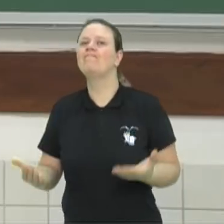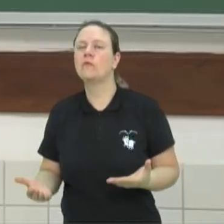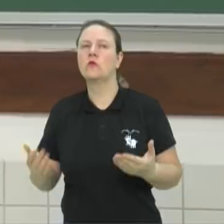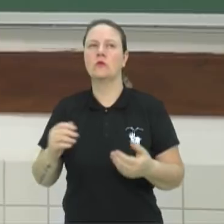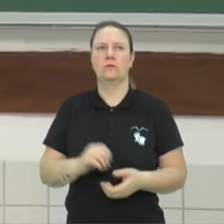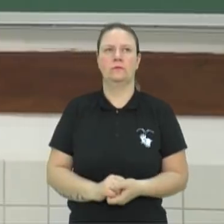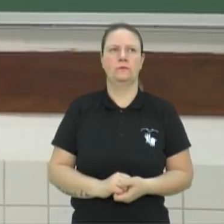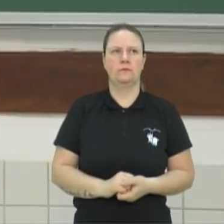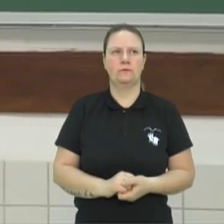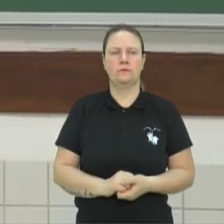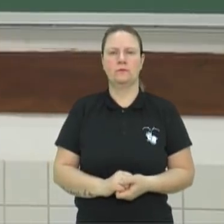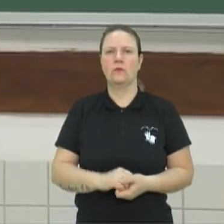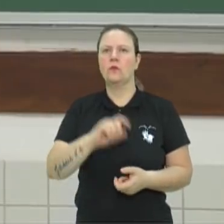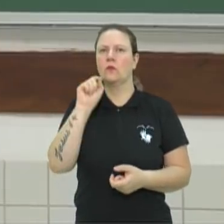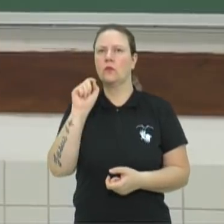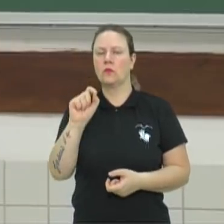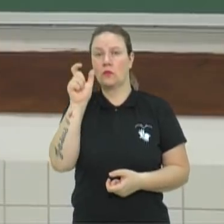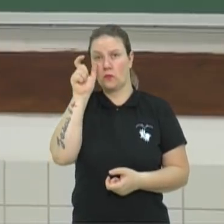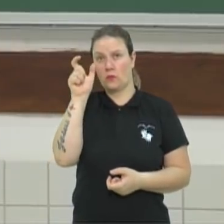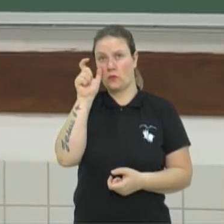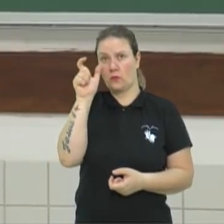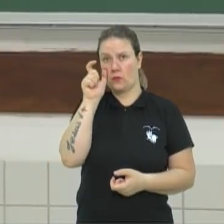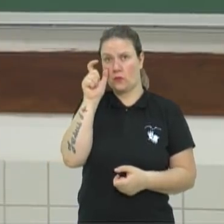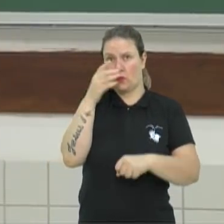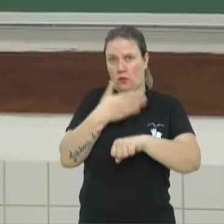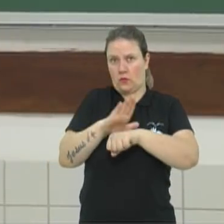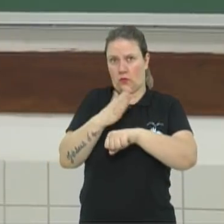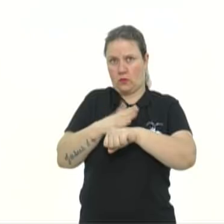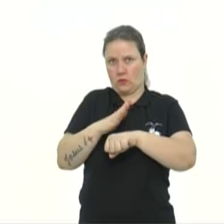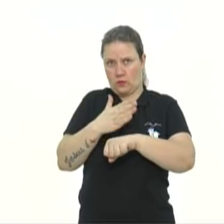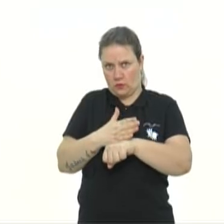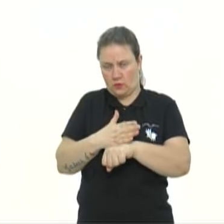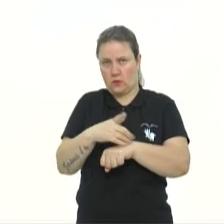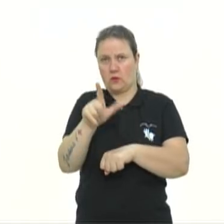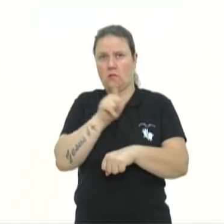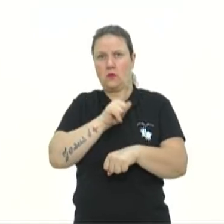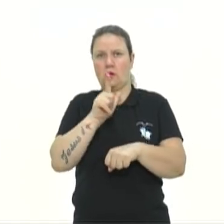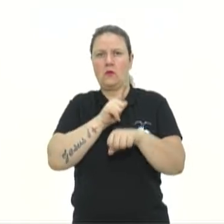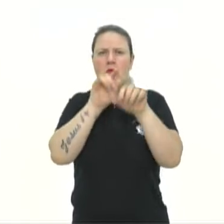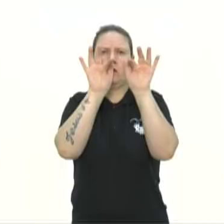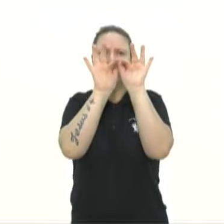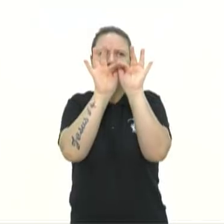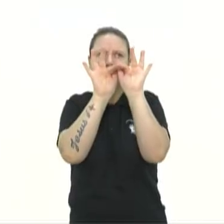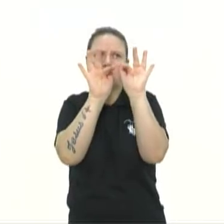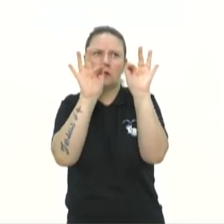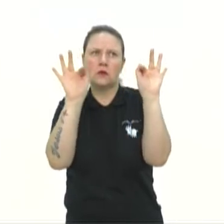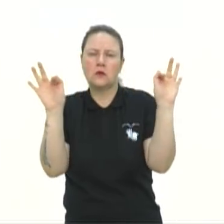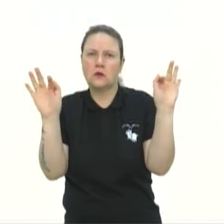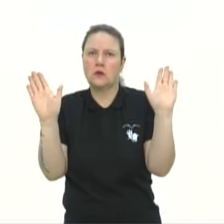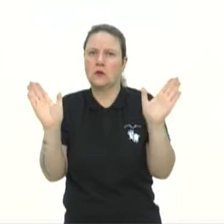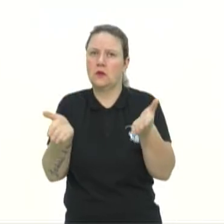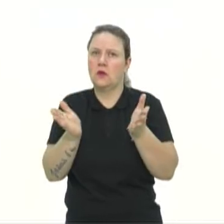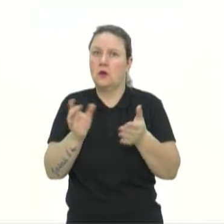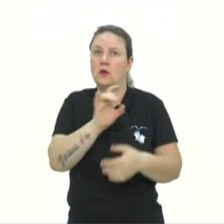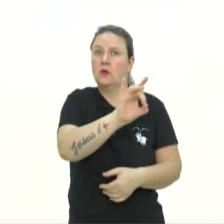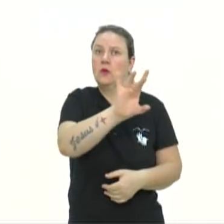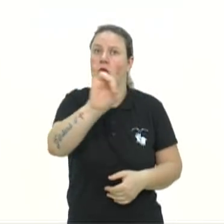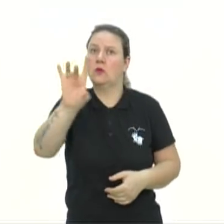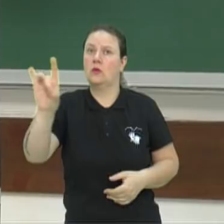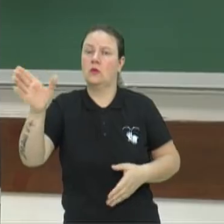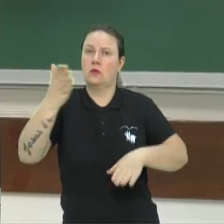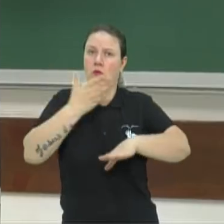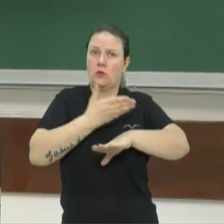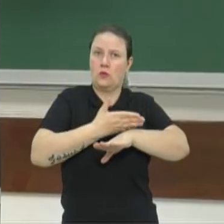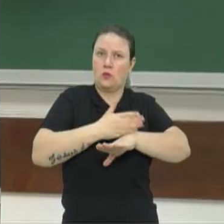podemos ver aqui no exercício. Nós temos a mesma frase e agora eu quero que você escreva aí no seu caderno,